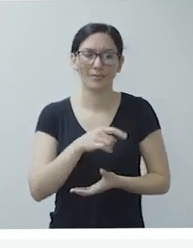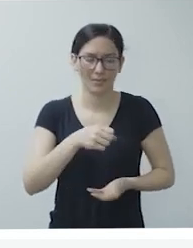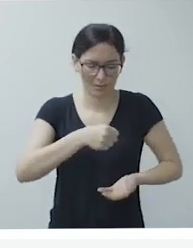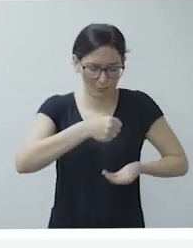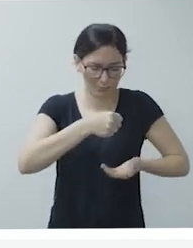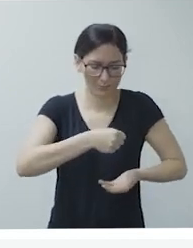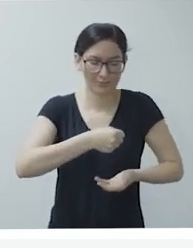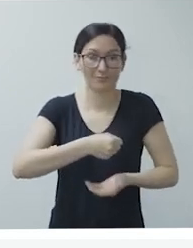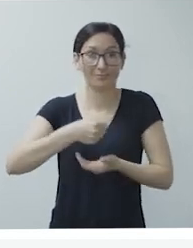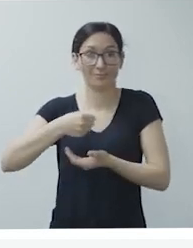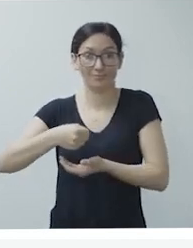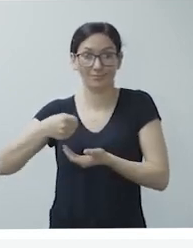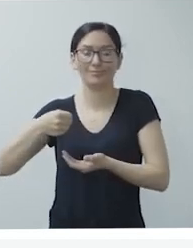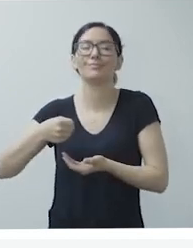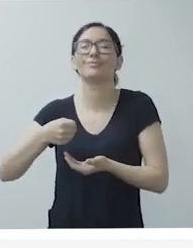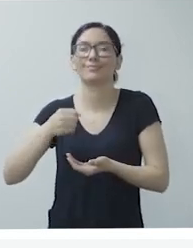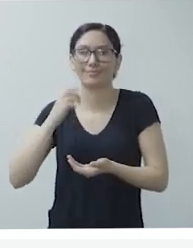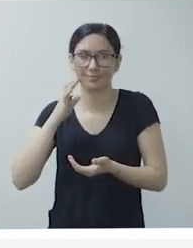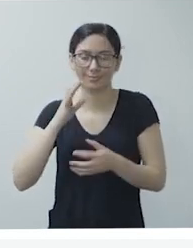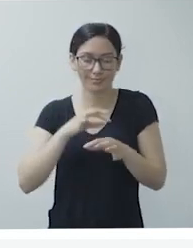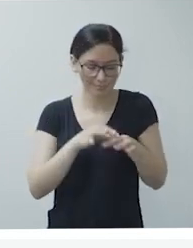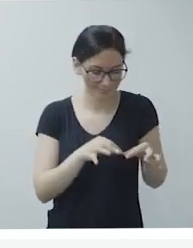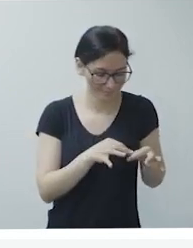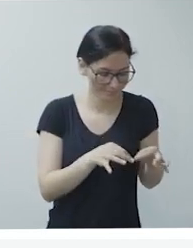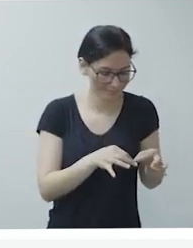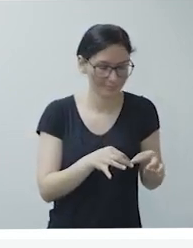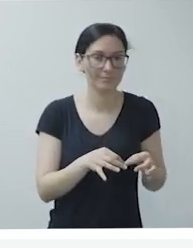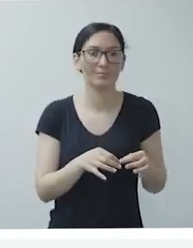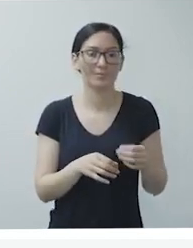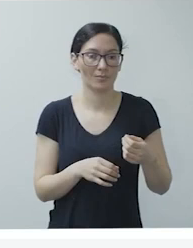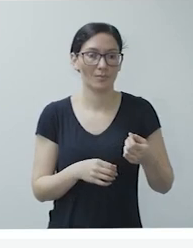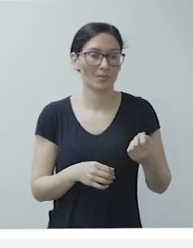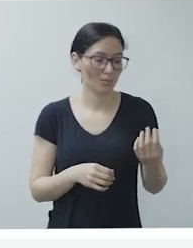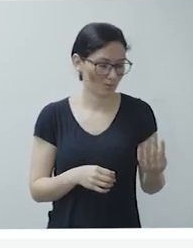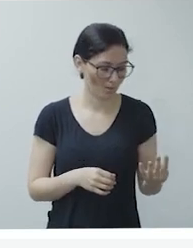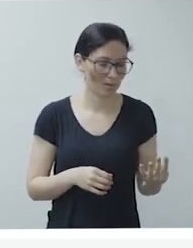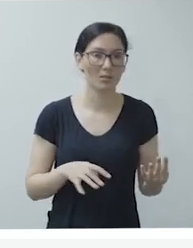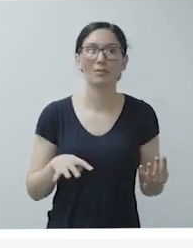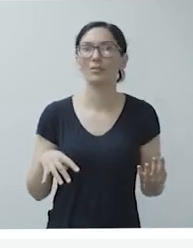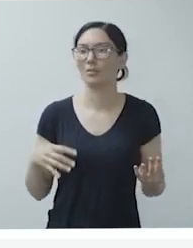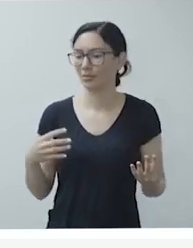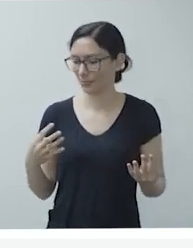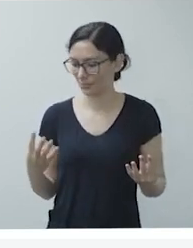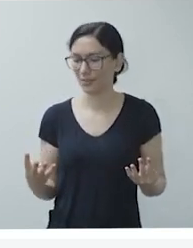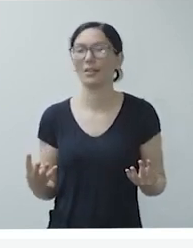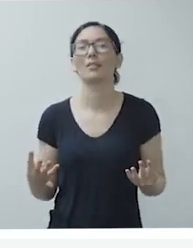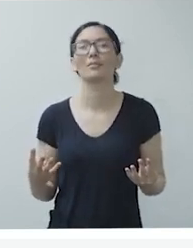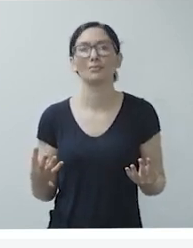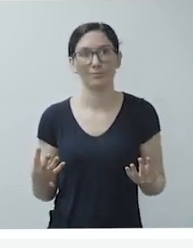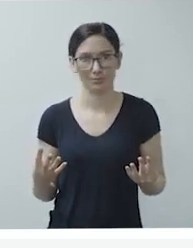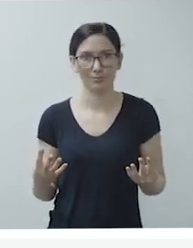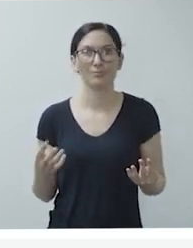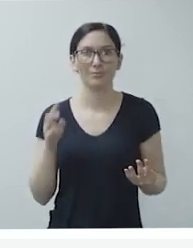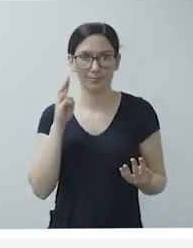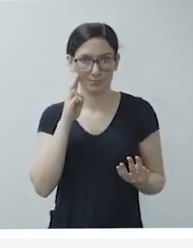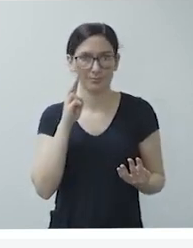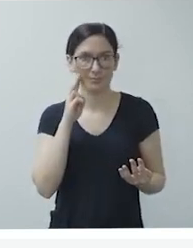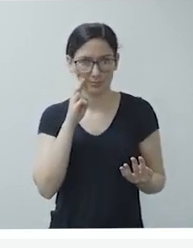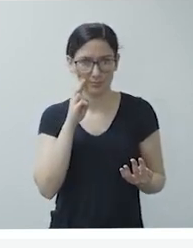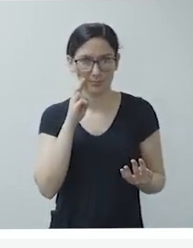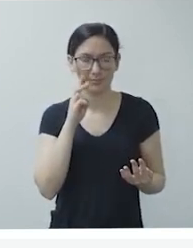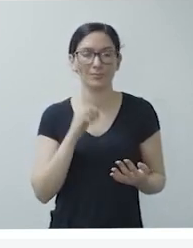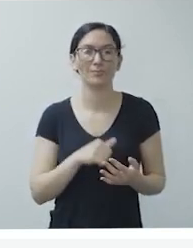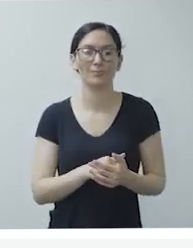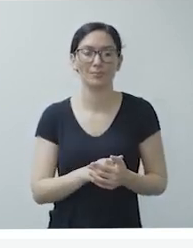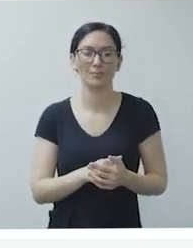uns pacotinhos. A professora Cris ficou com quatro pacotinhos e a professora Márcia com quatro.